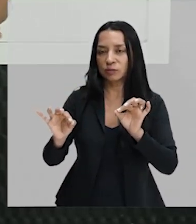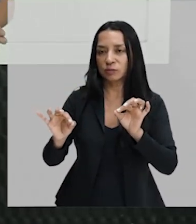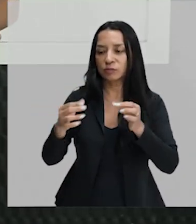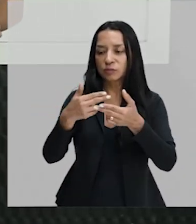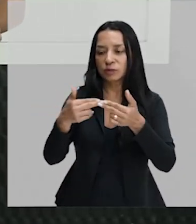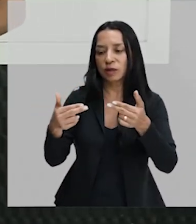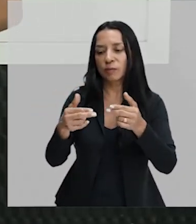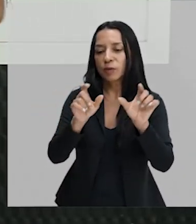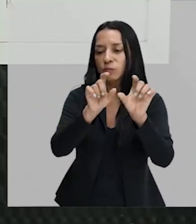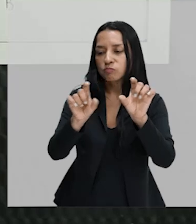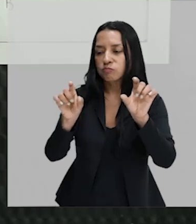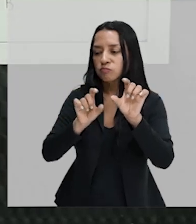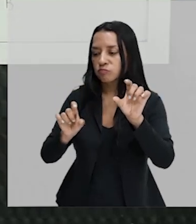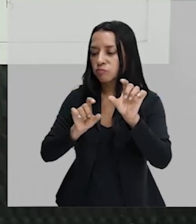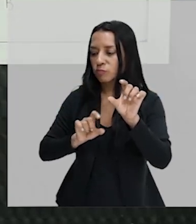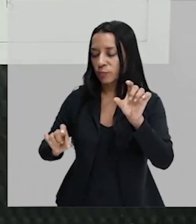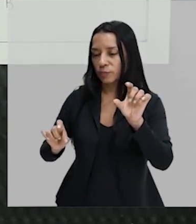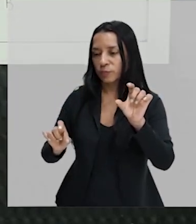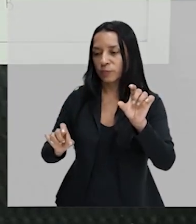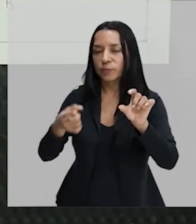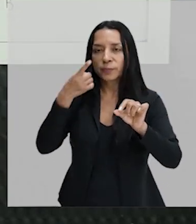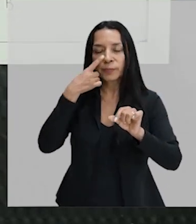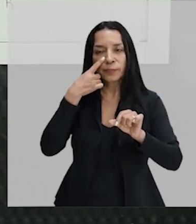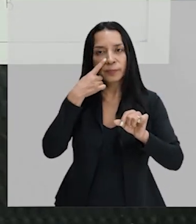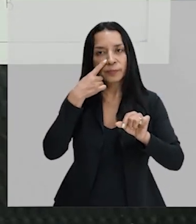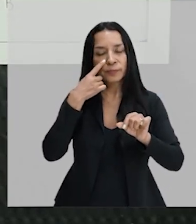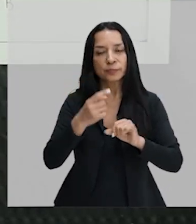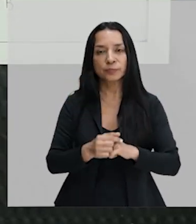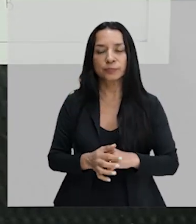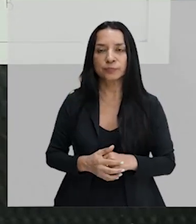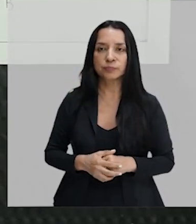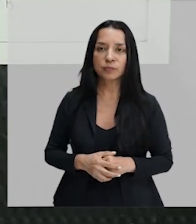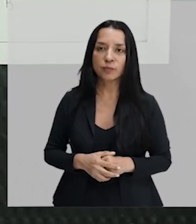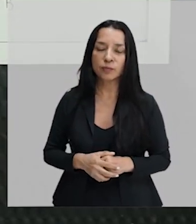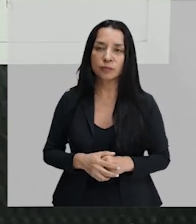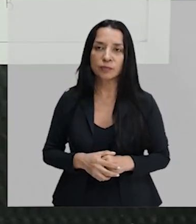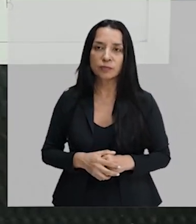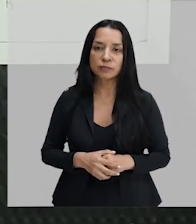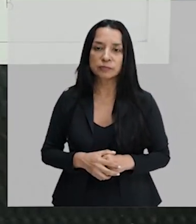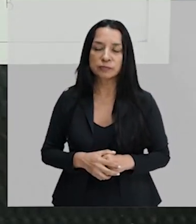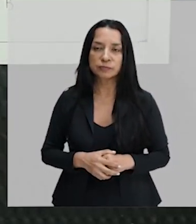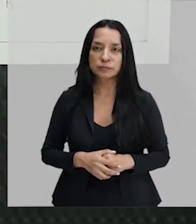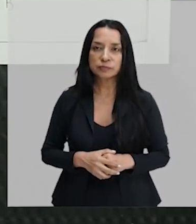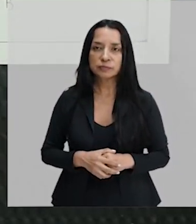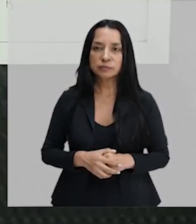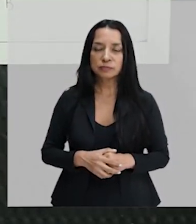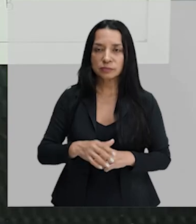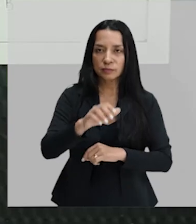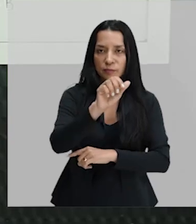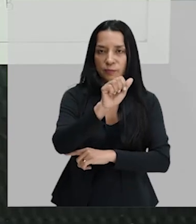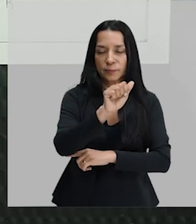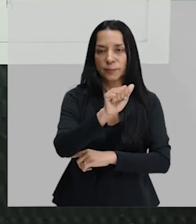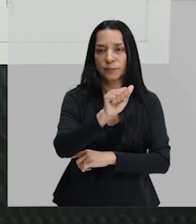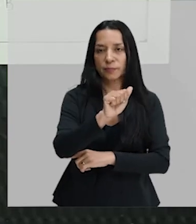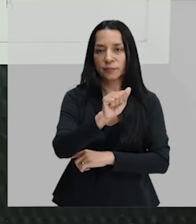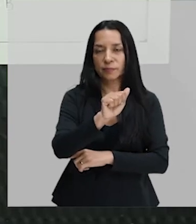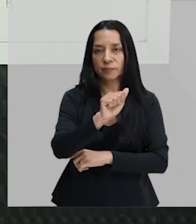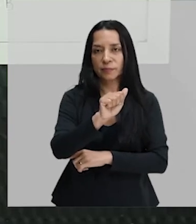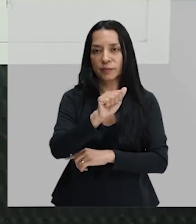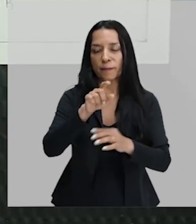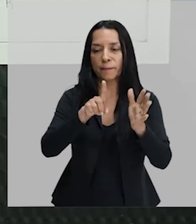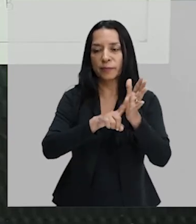pela coluna. Tá? Então vamos lá, vamos fazer a conta aqui da matriz A mais a transposta de